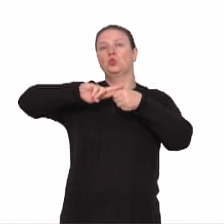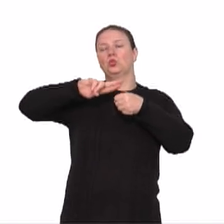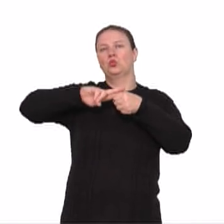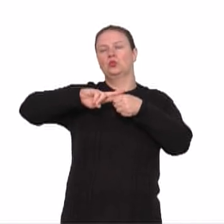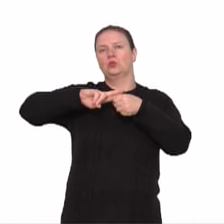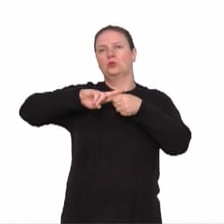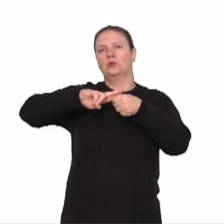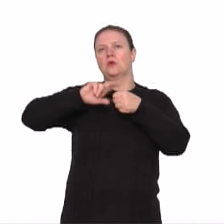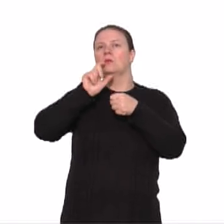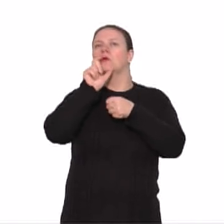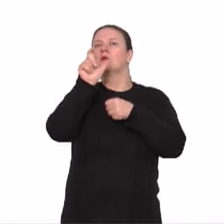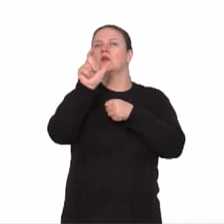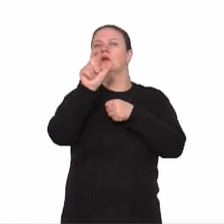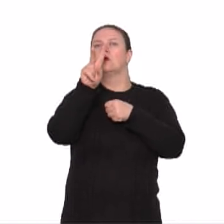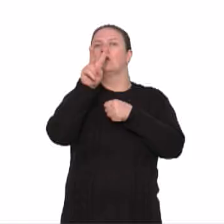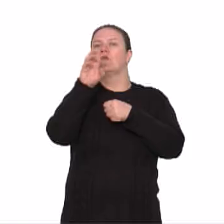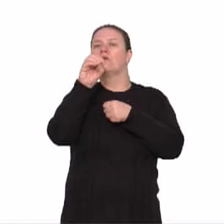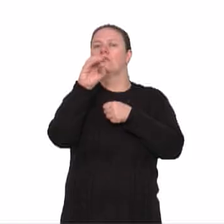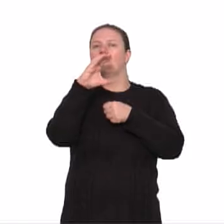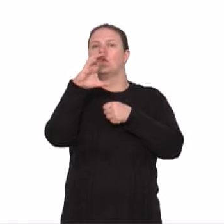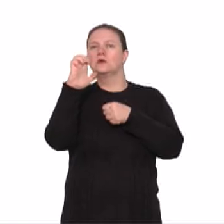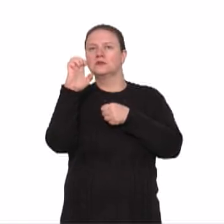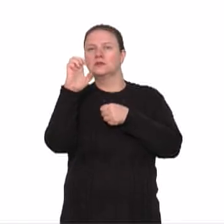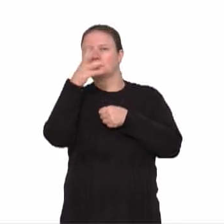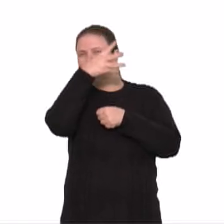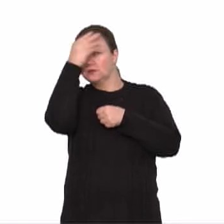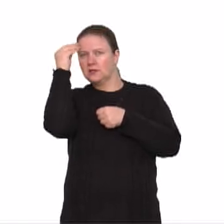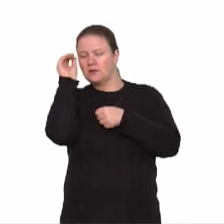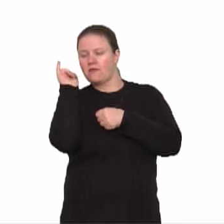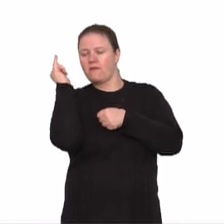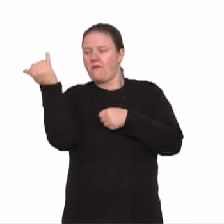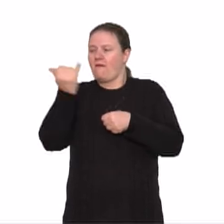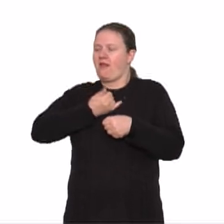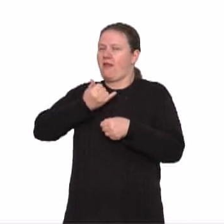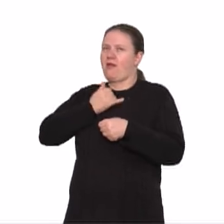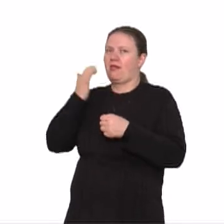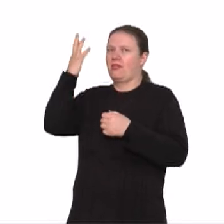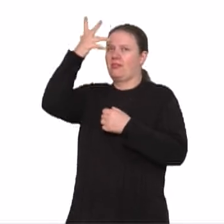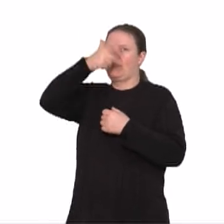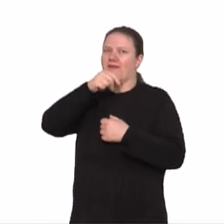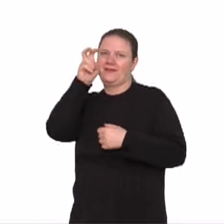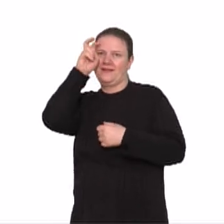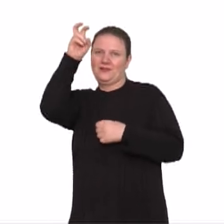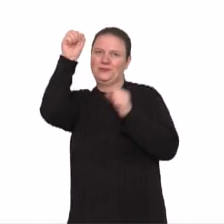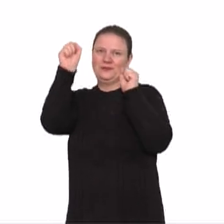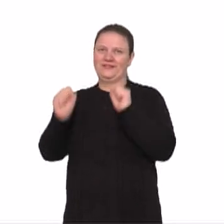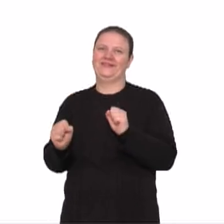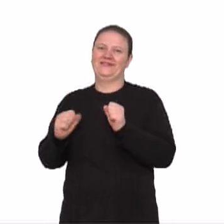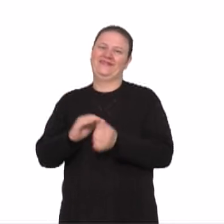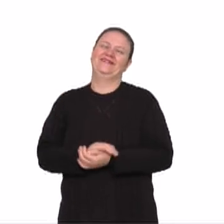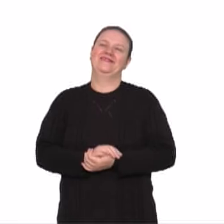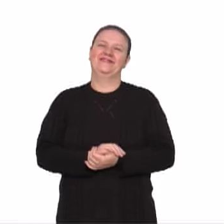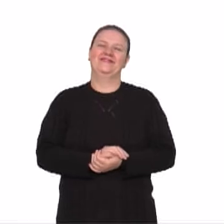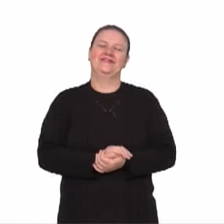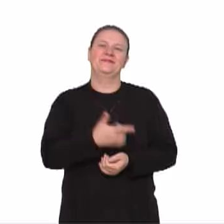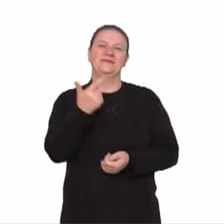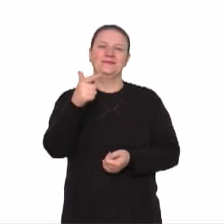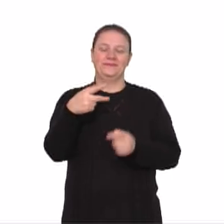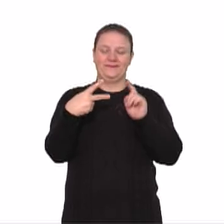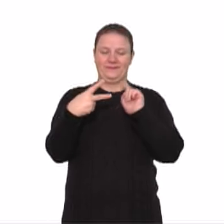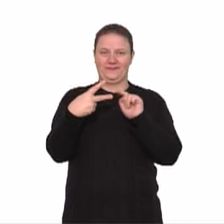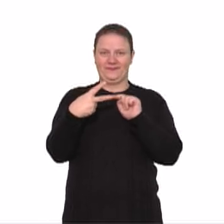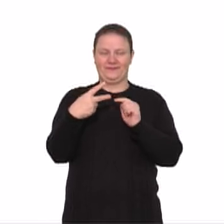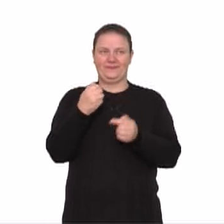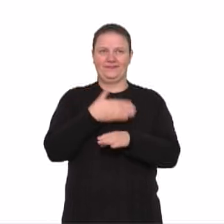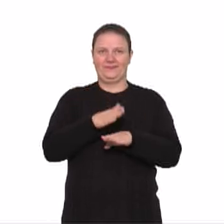na frase você se esqueceu de falar, linda, inteligente e poderosa. Então, sujeito simples, parabéns, ok? Vamos para o segundo